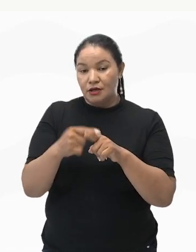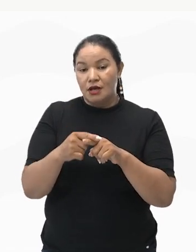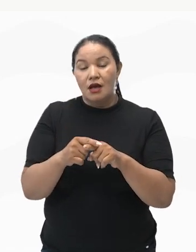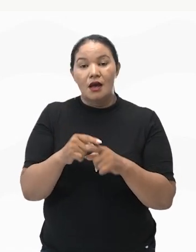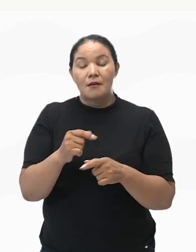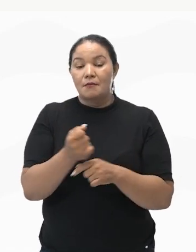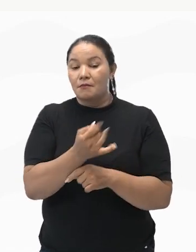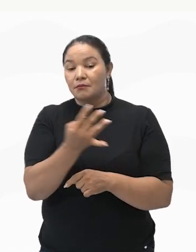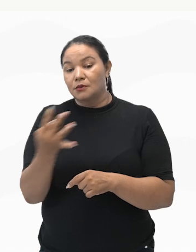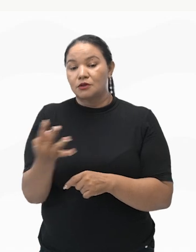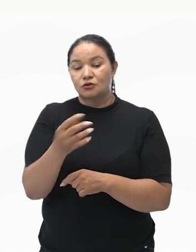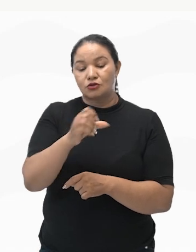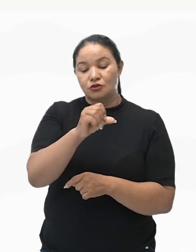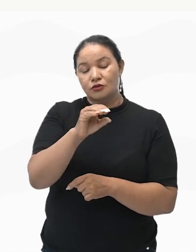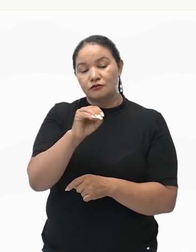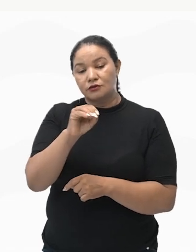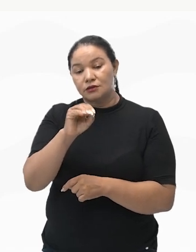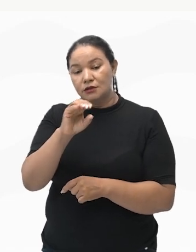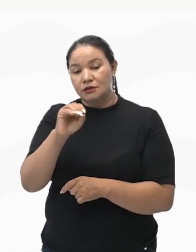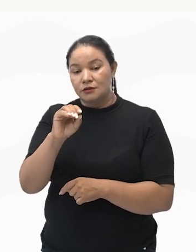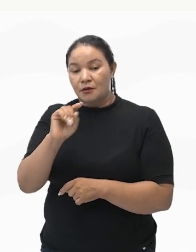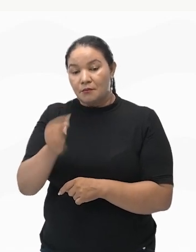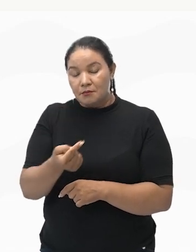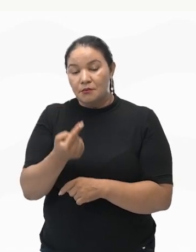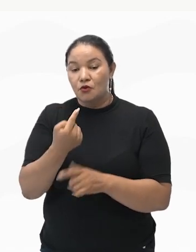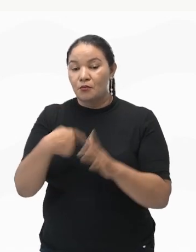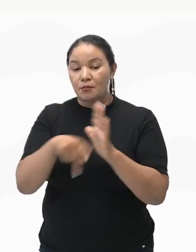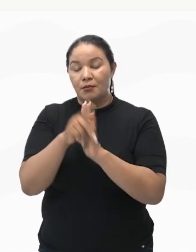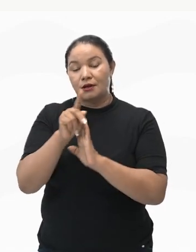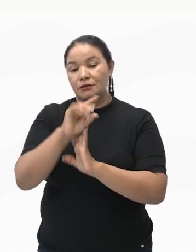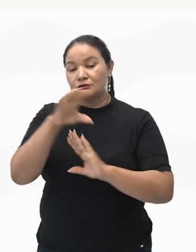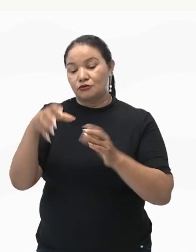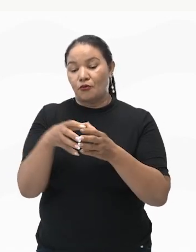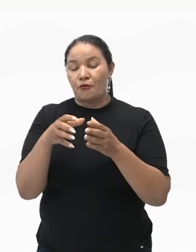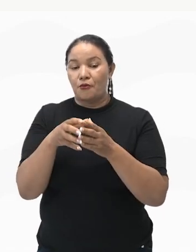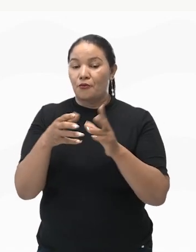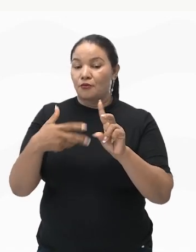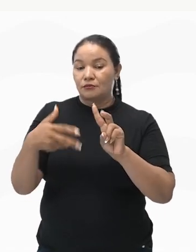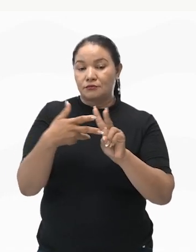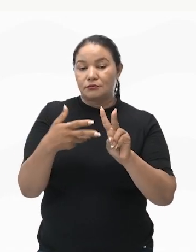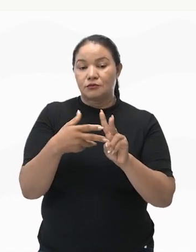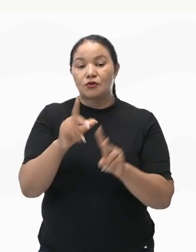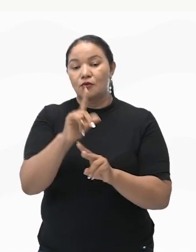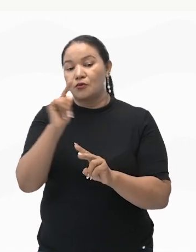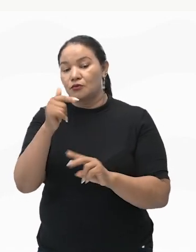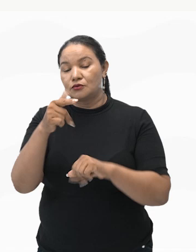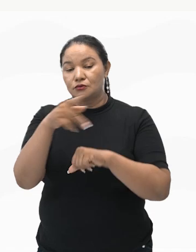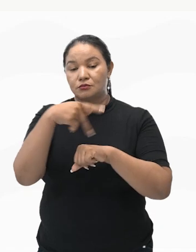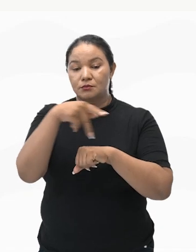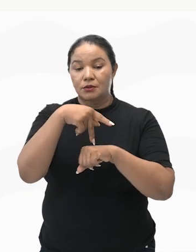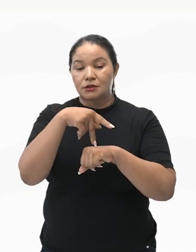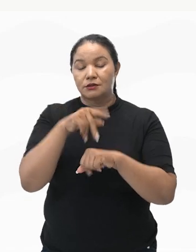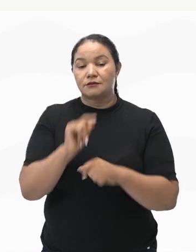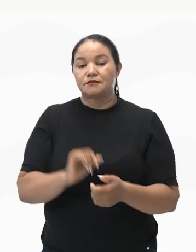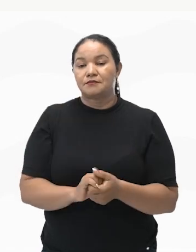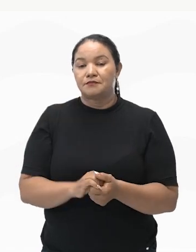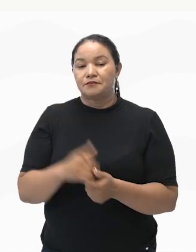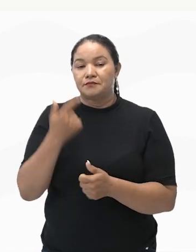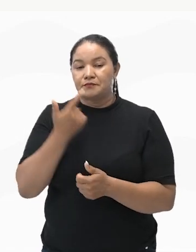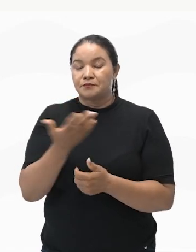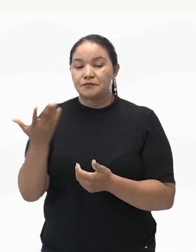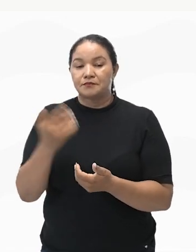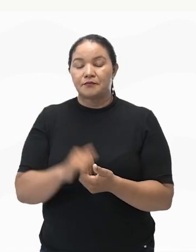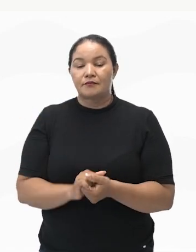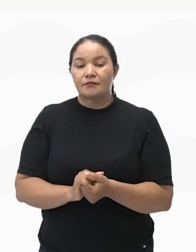mil pessoas que pertencem às diferentes etnias. E olha que interessante em outros países, a experiência de outros países, quando a